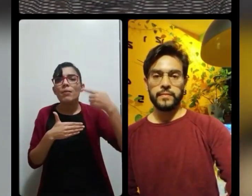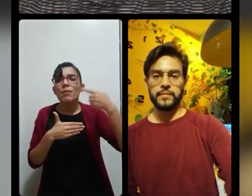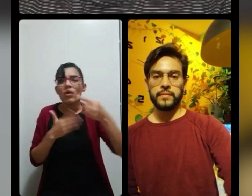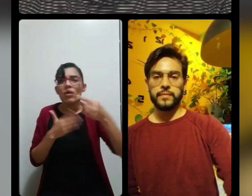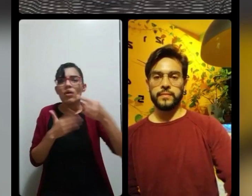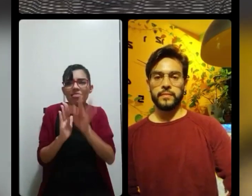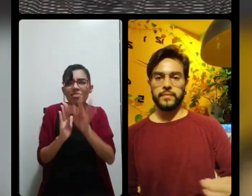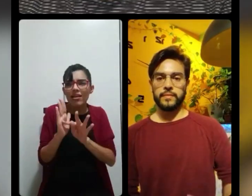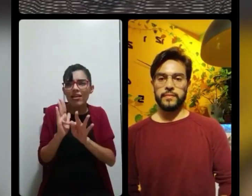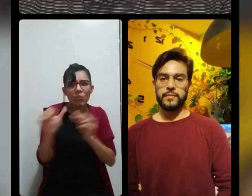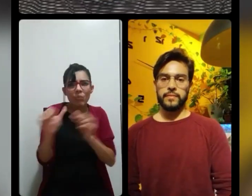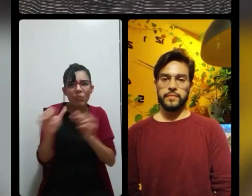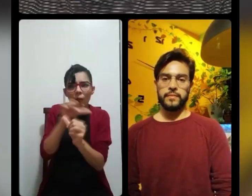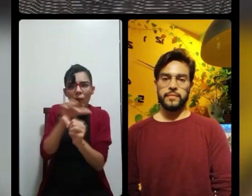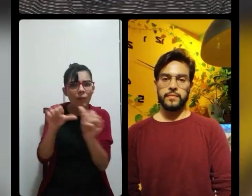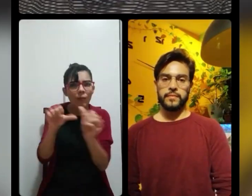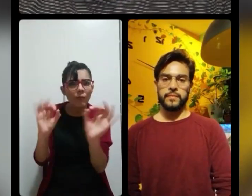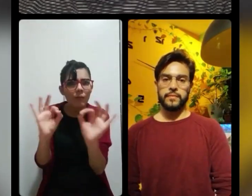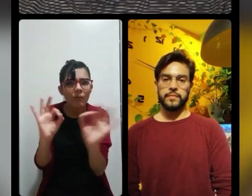exatamente estuda